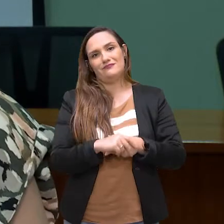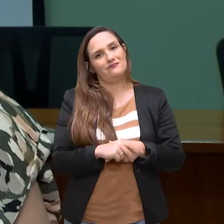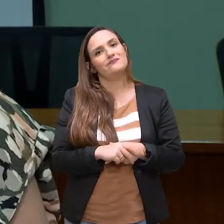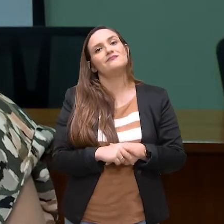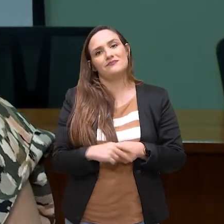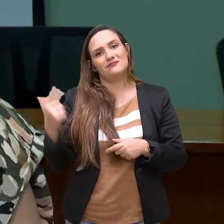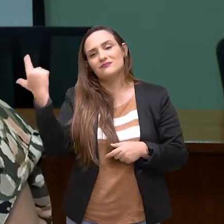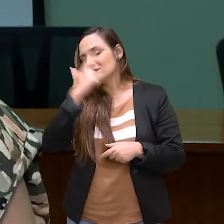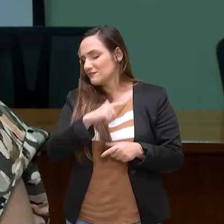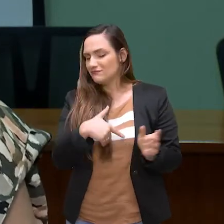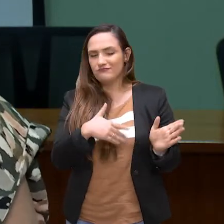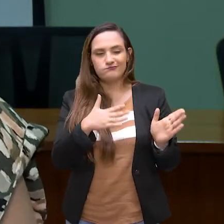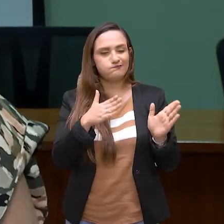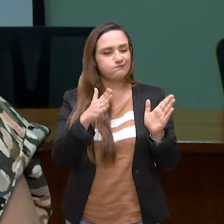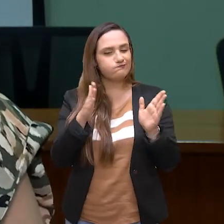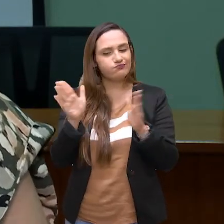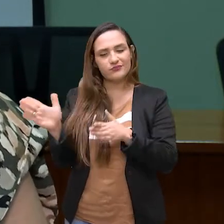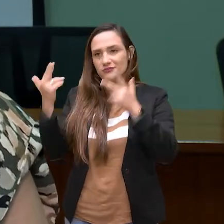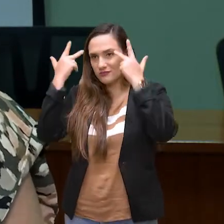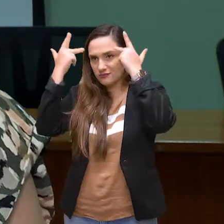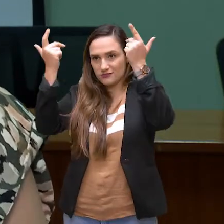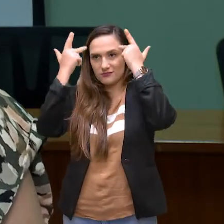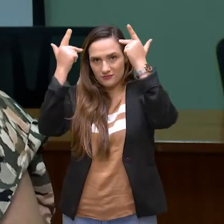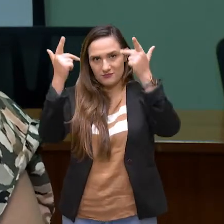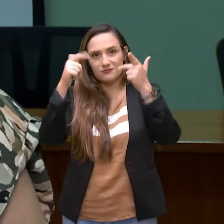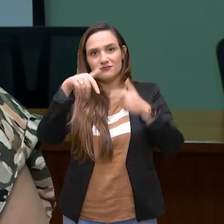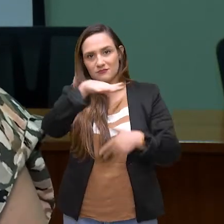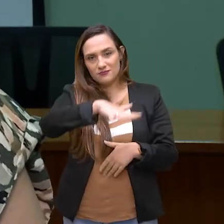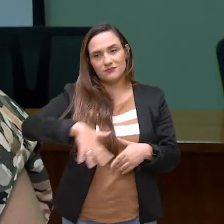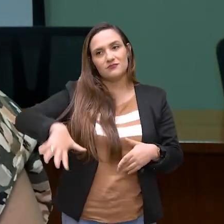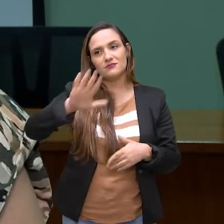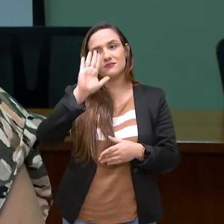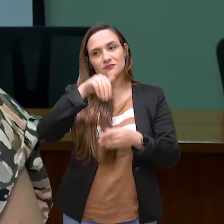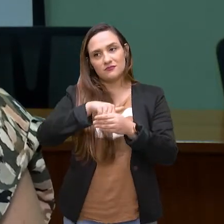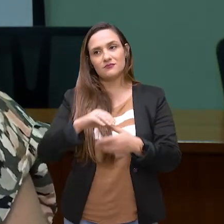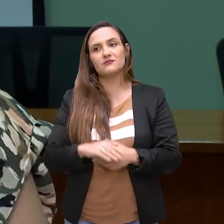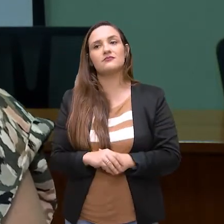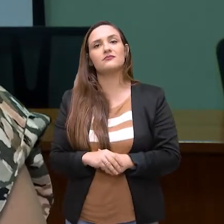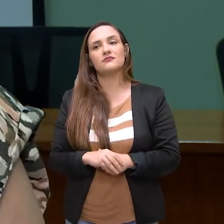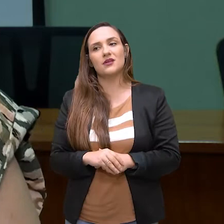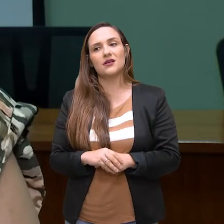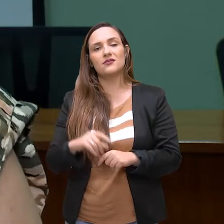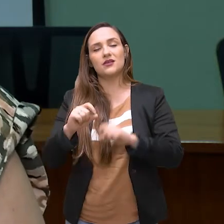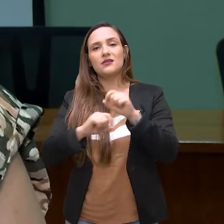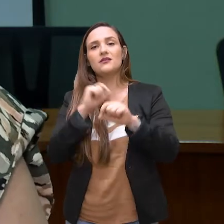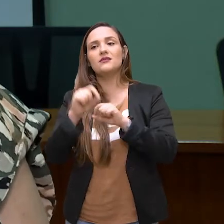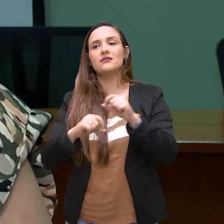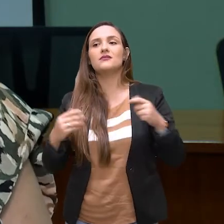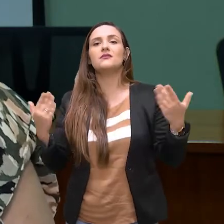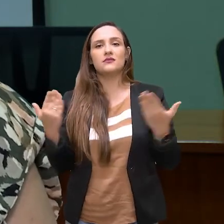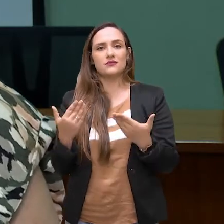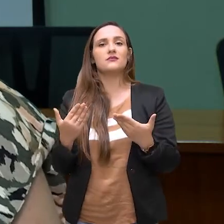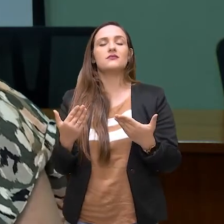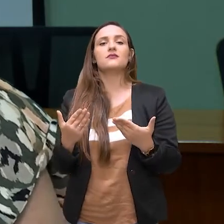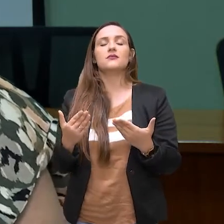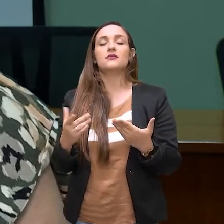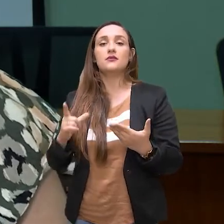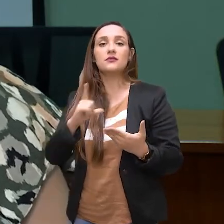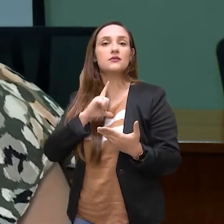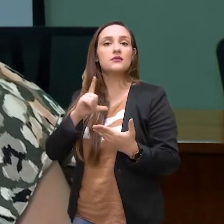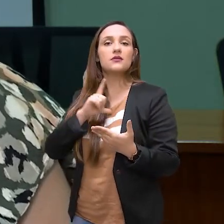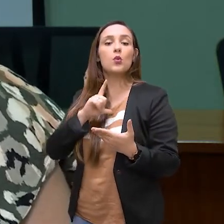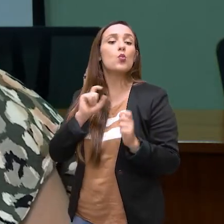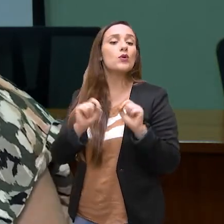para que transcorra muito bem esse período pré-eleitoral, para que os servidores tenham consciência do que